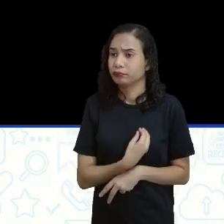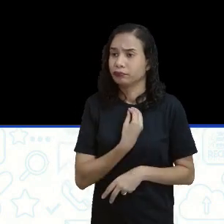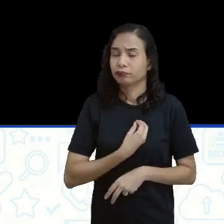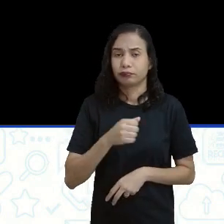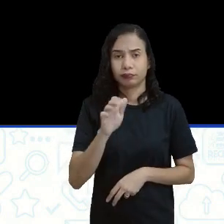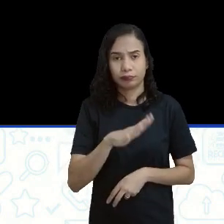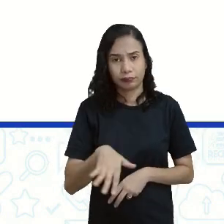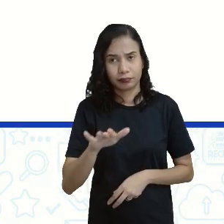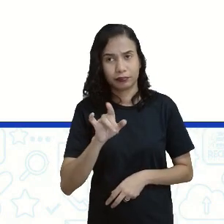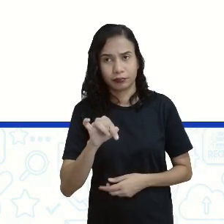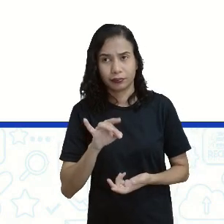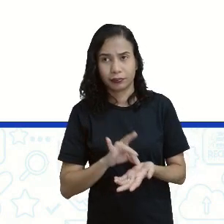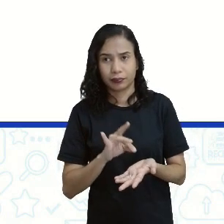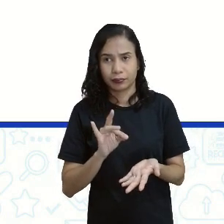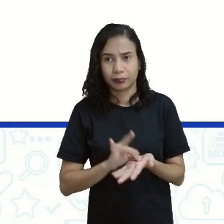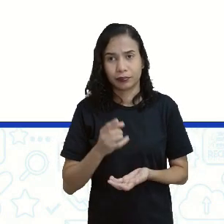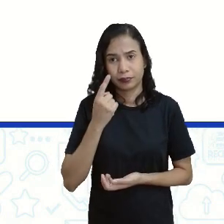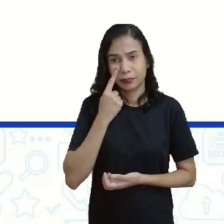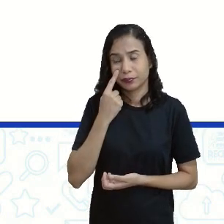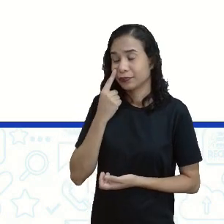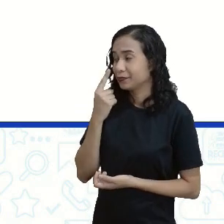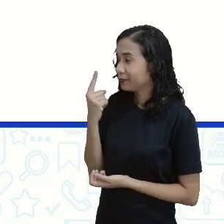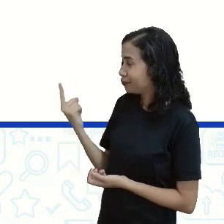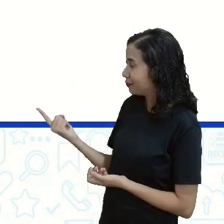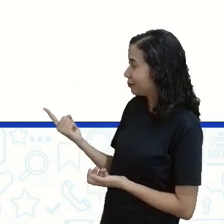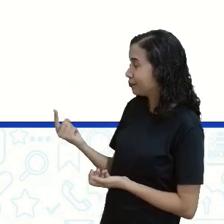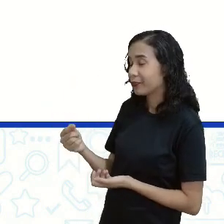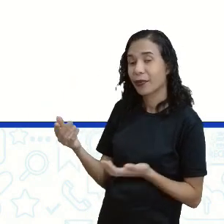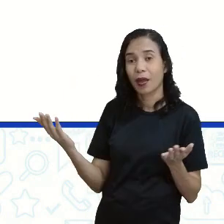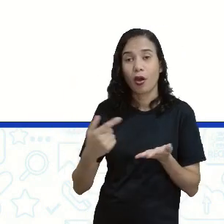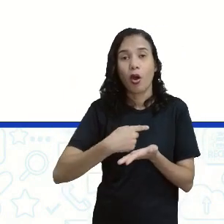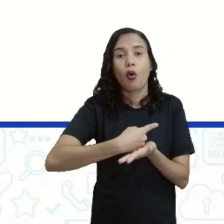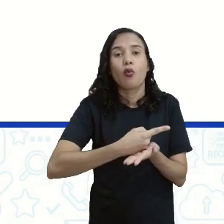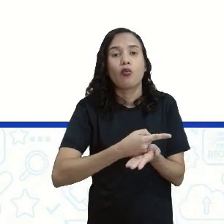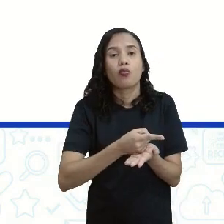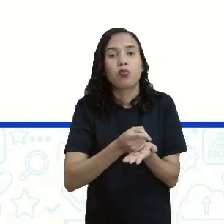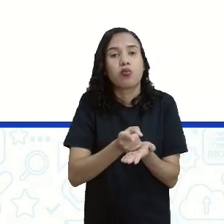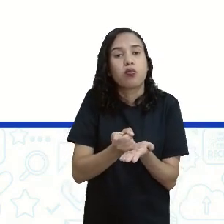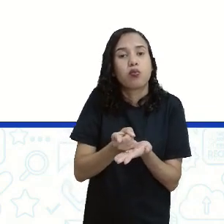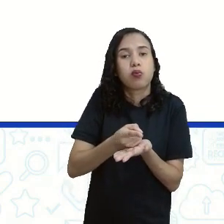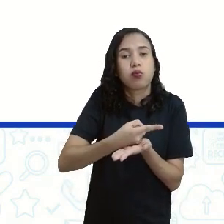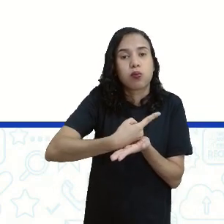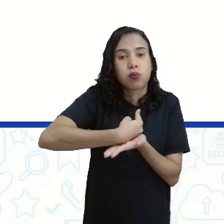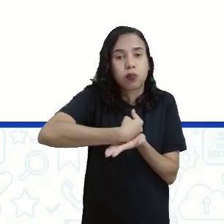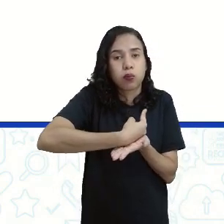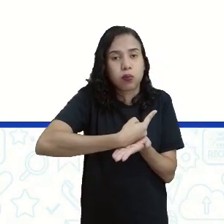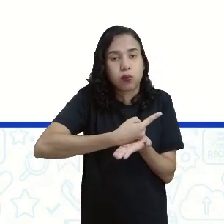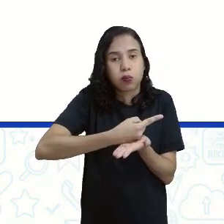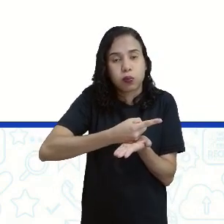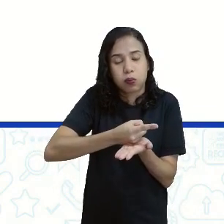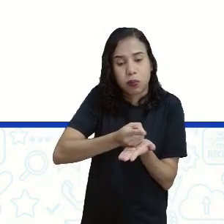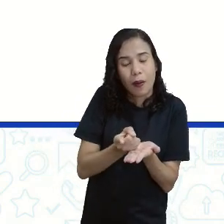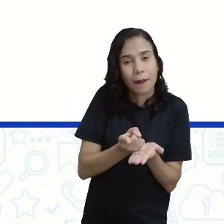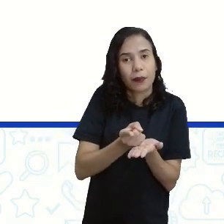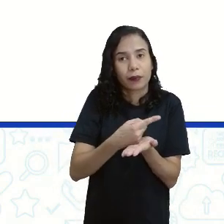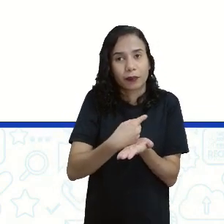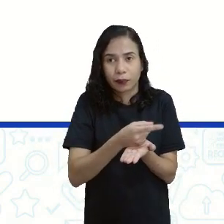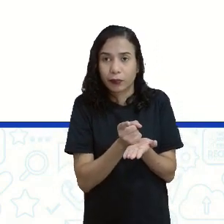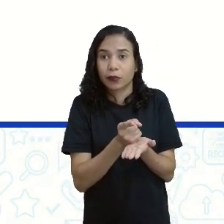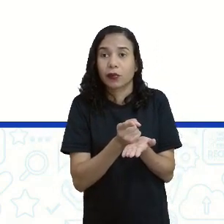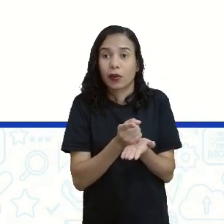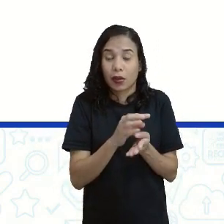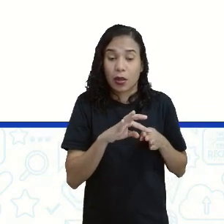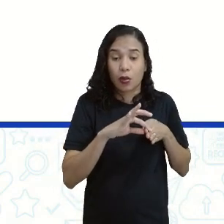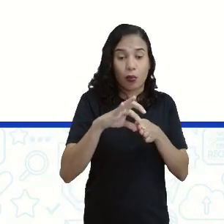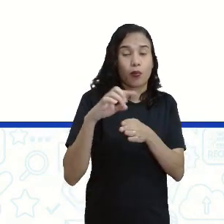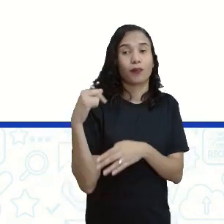a vida toda, exatamente. Bem legal. E a bússola, gente, para a gente ir encerrando nossa aula de hoje, a bússola, né, essa agulha magnética que